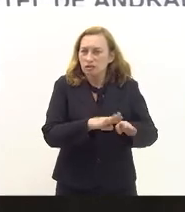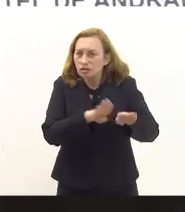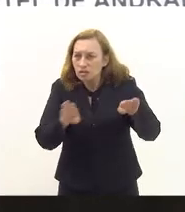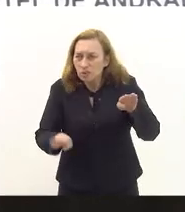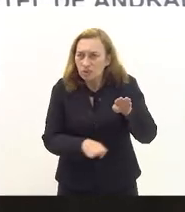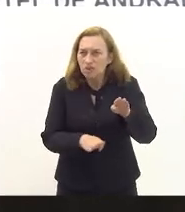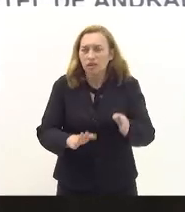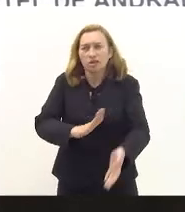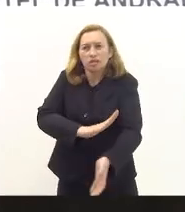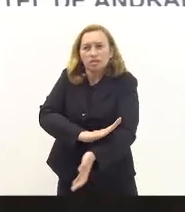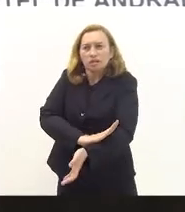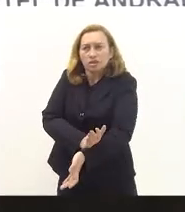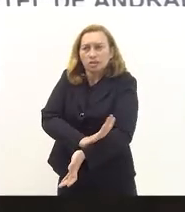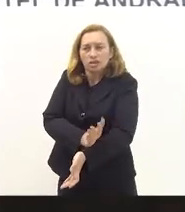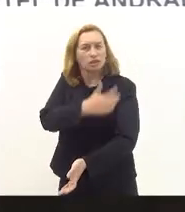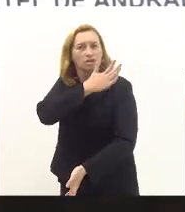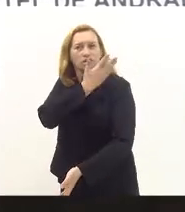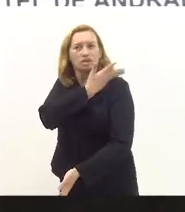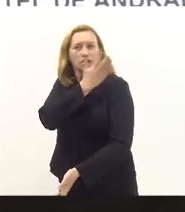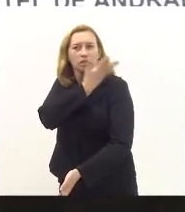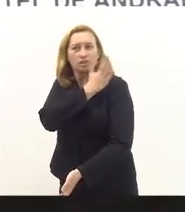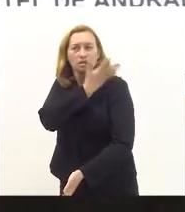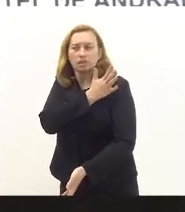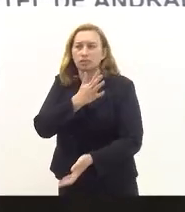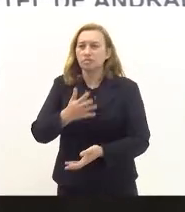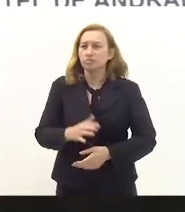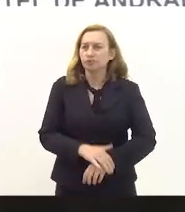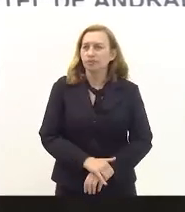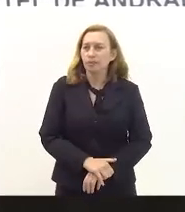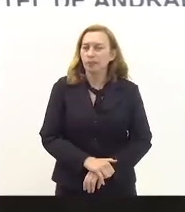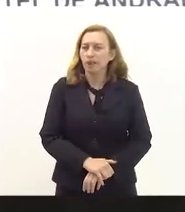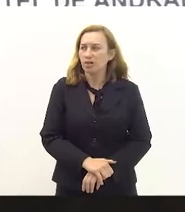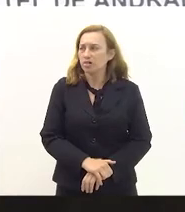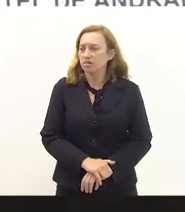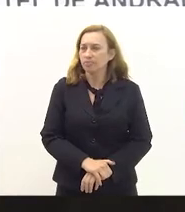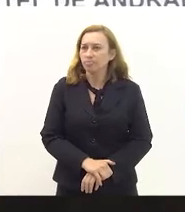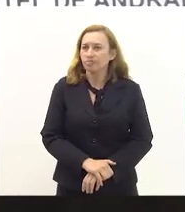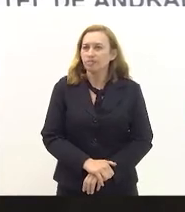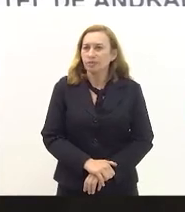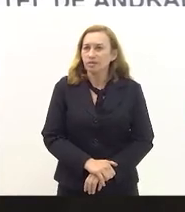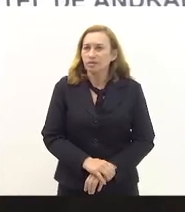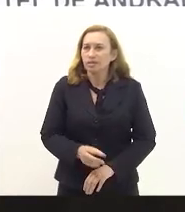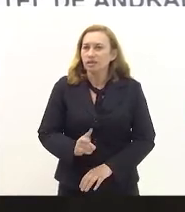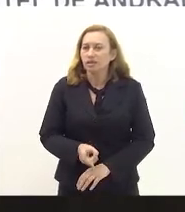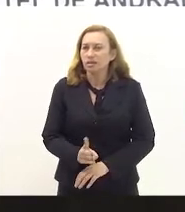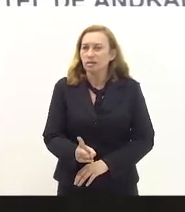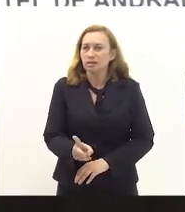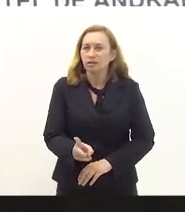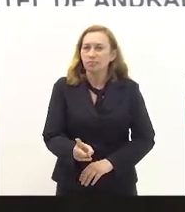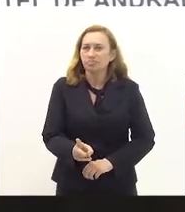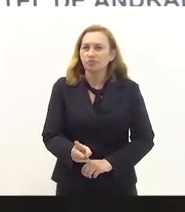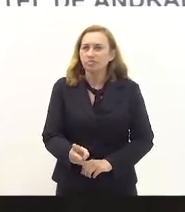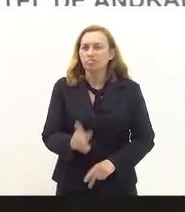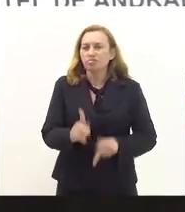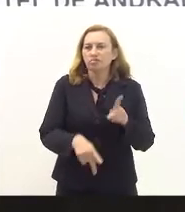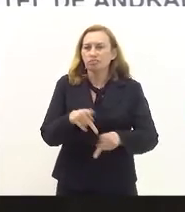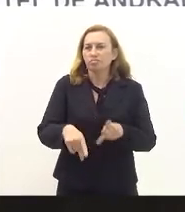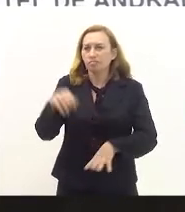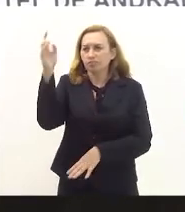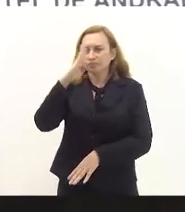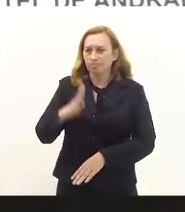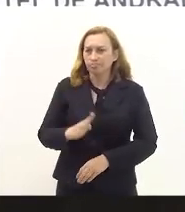preconceitos, injustiça e exploração que penalizam secularmente o povo